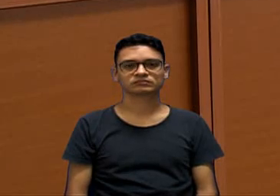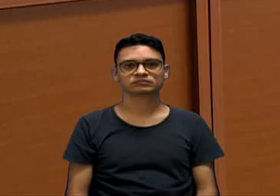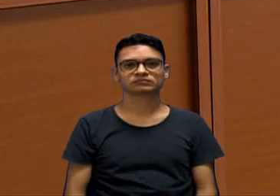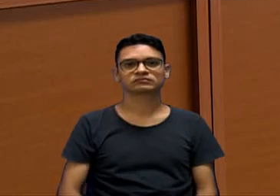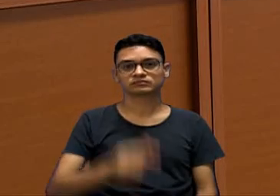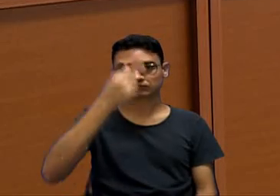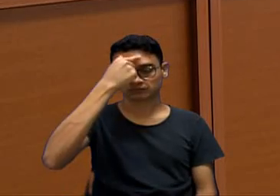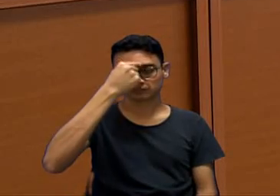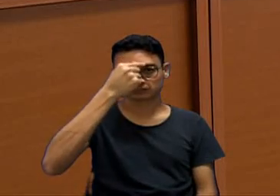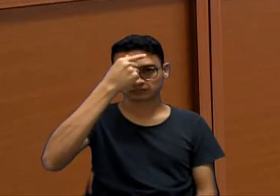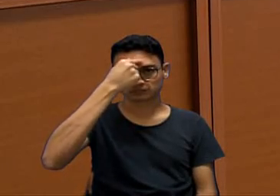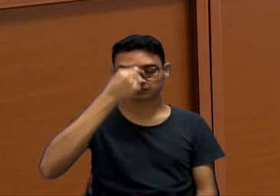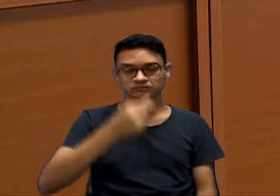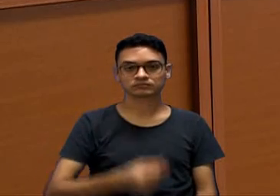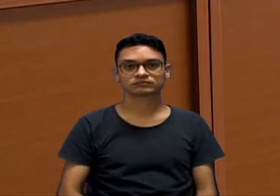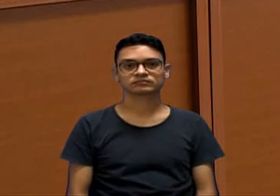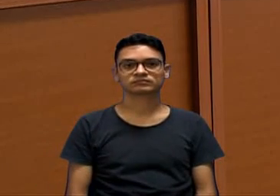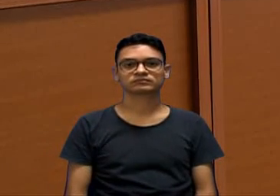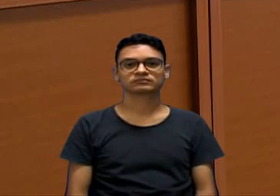Vereador Dylan.